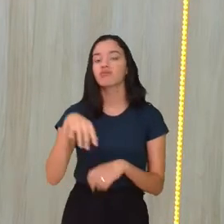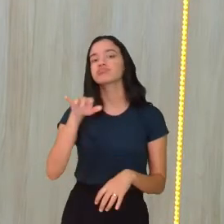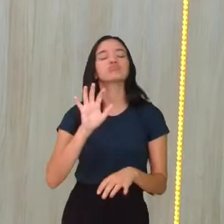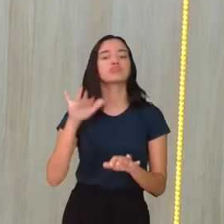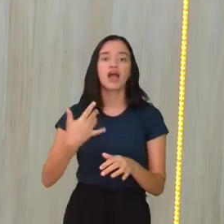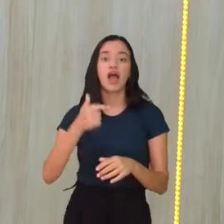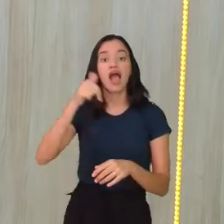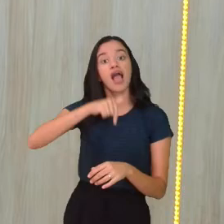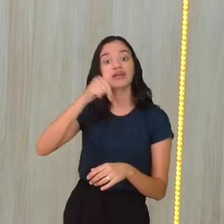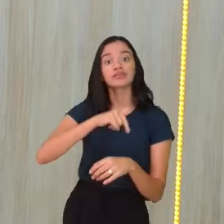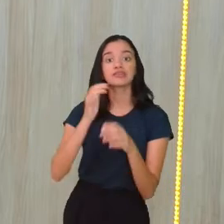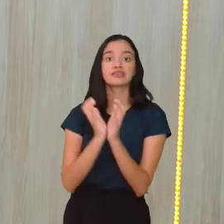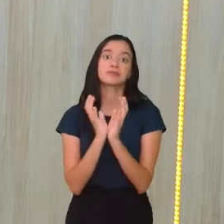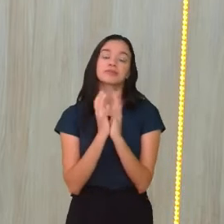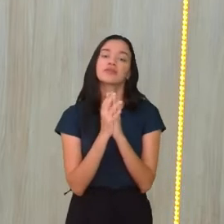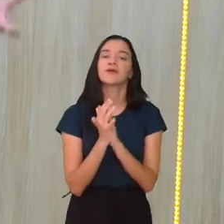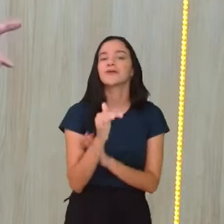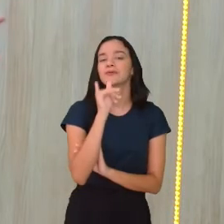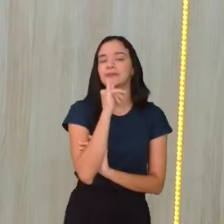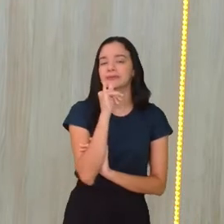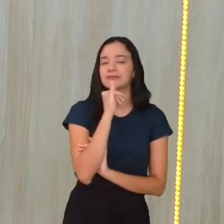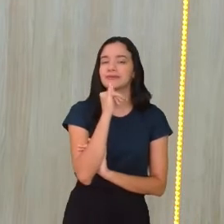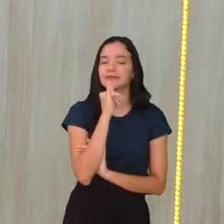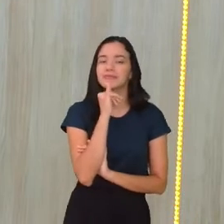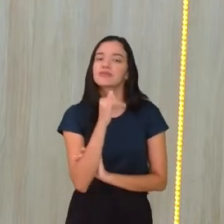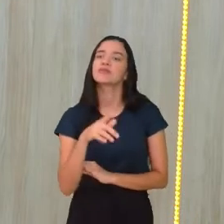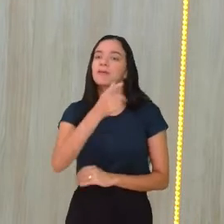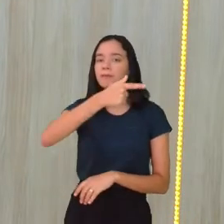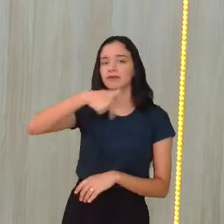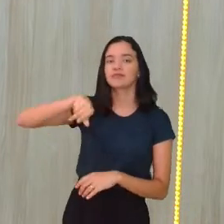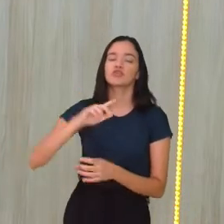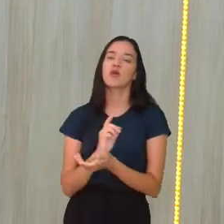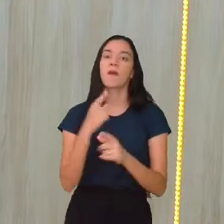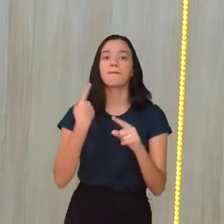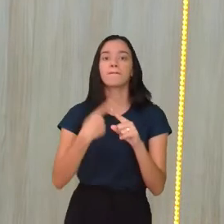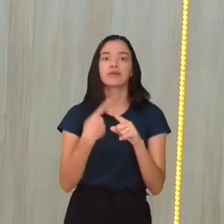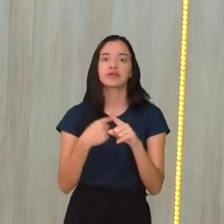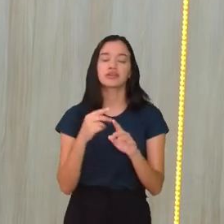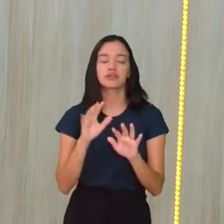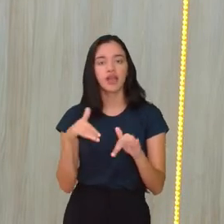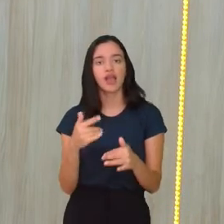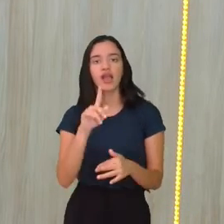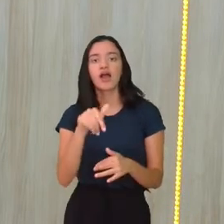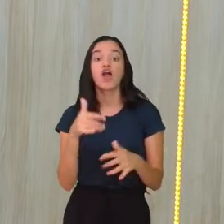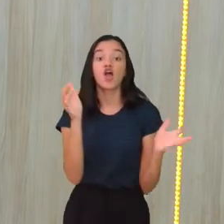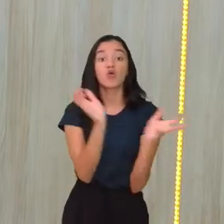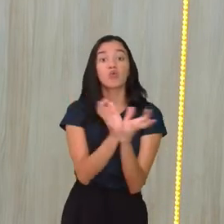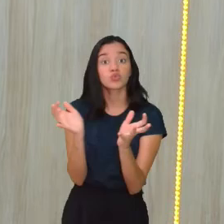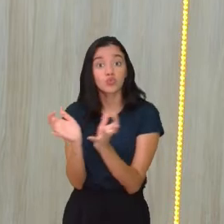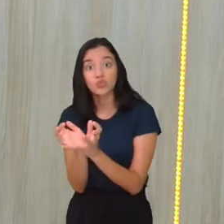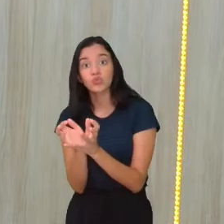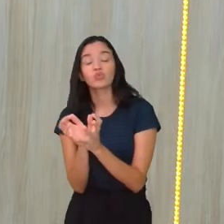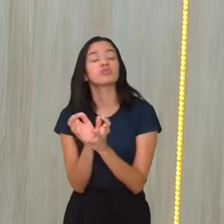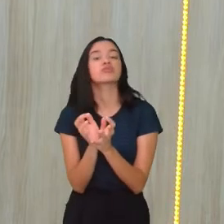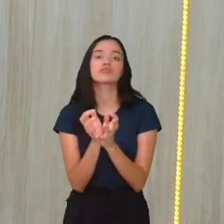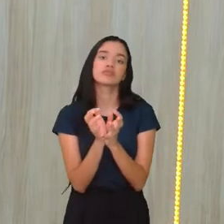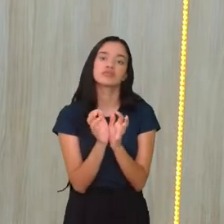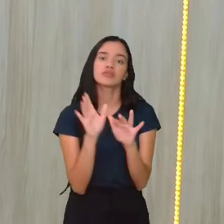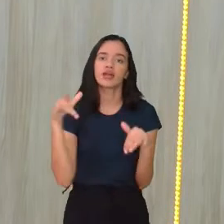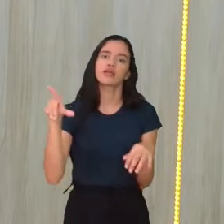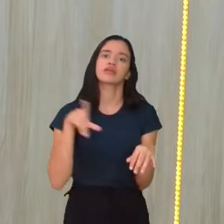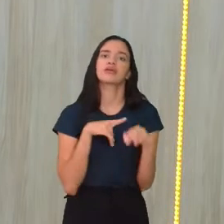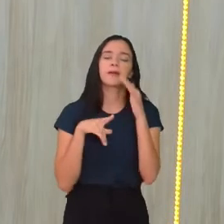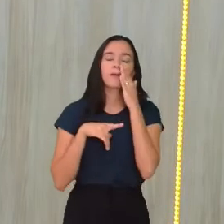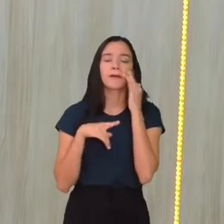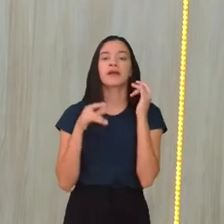é um exemplo clássico, né, para vocês, porque o próprio nome já diz, é um clube que, por mais que exista